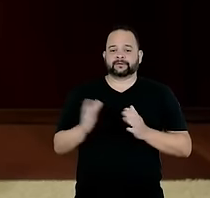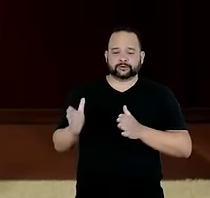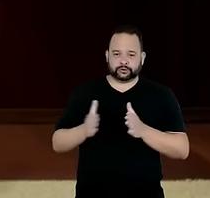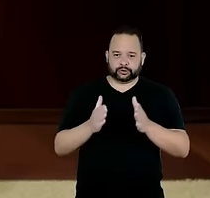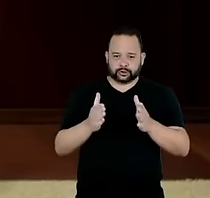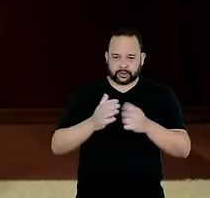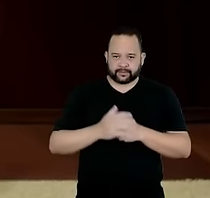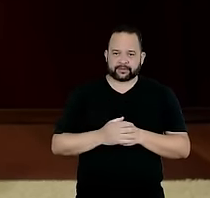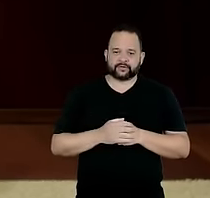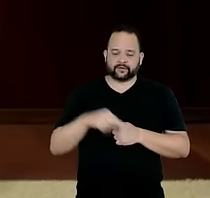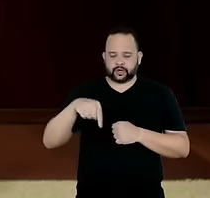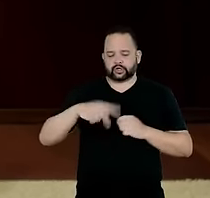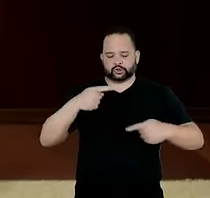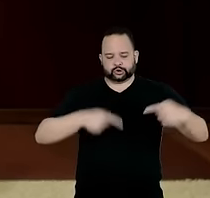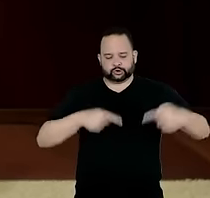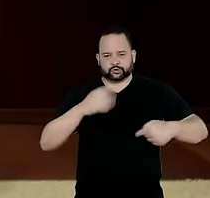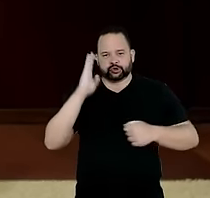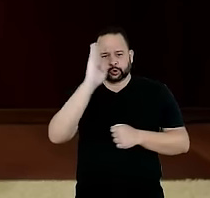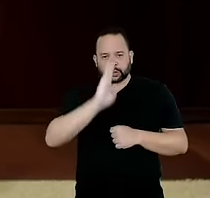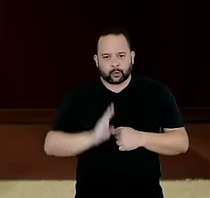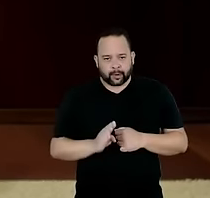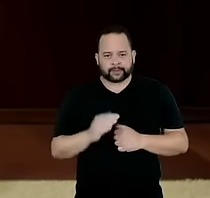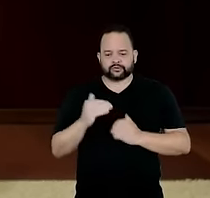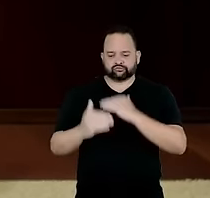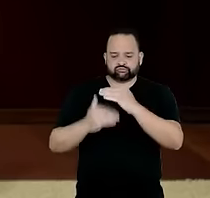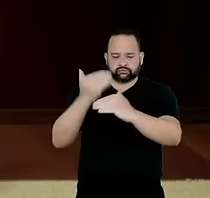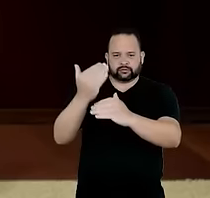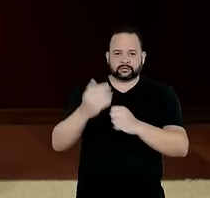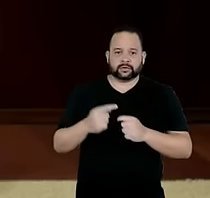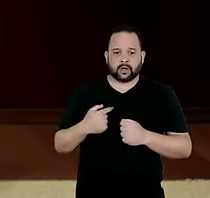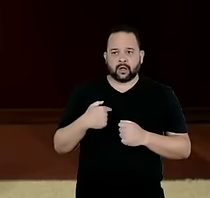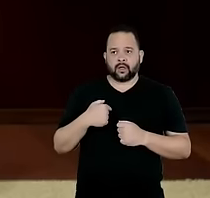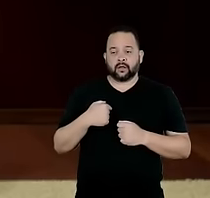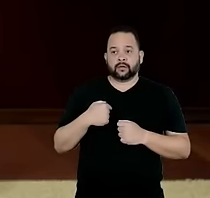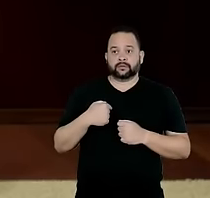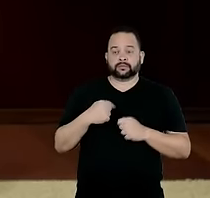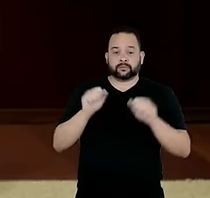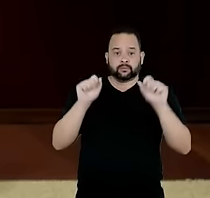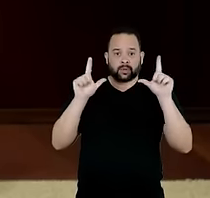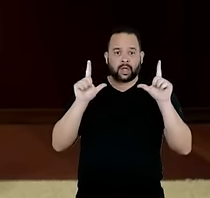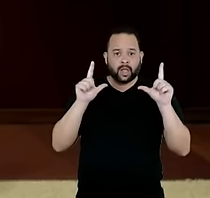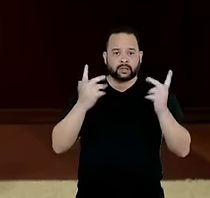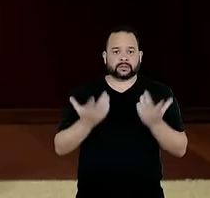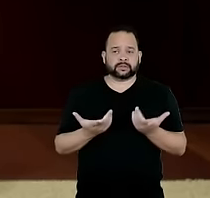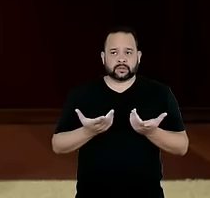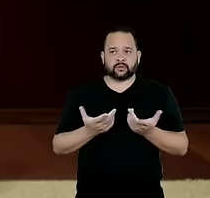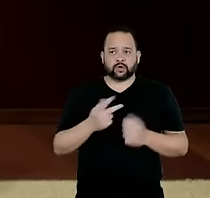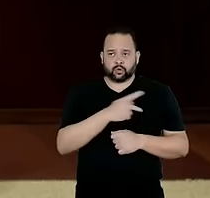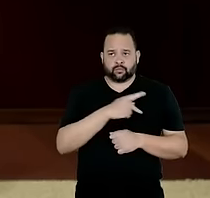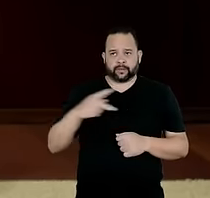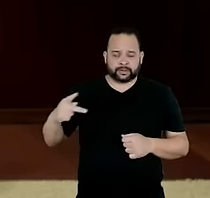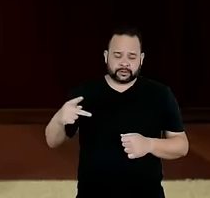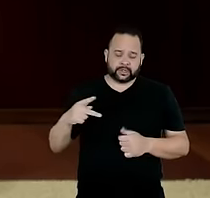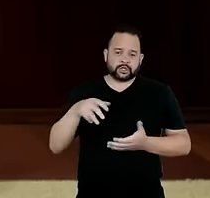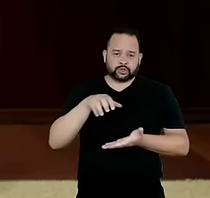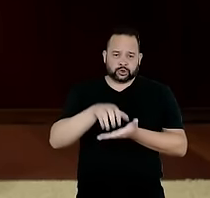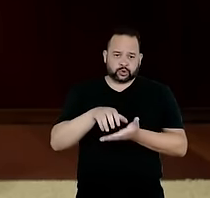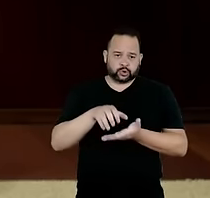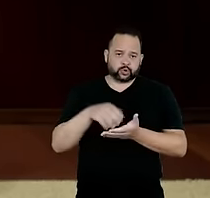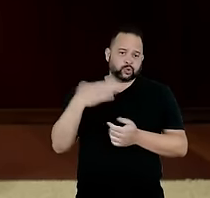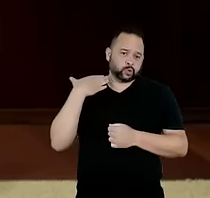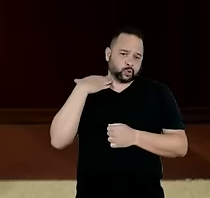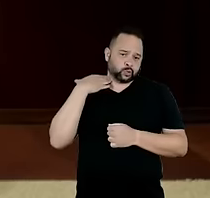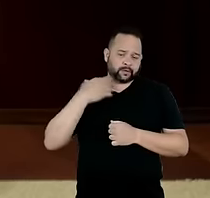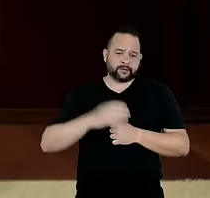pouco de Brasil desenvolvido e tal me chamou muito atenção um um um aspecto que o que o presidente do Banco Central destacou com relação à economia